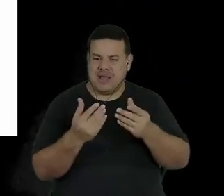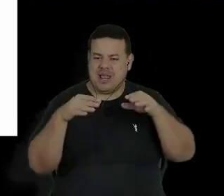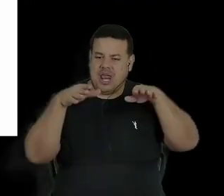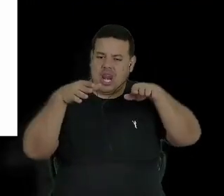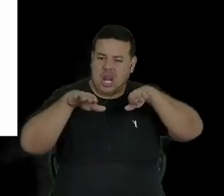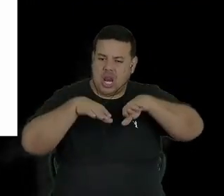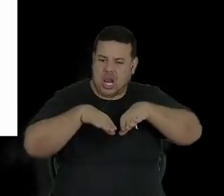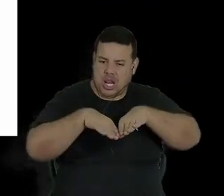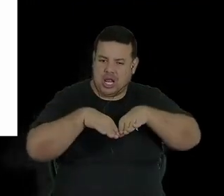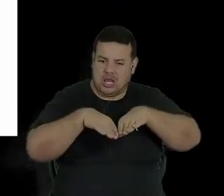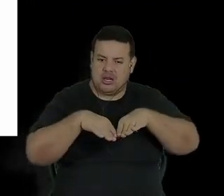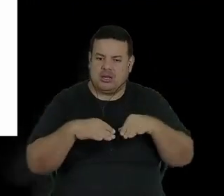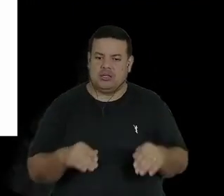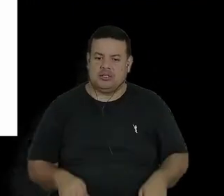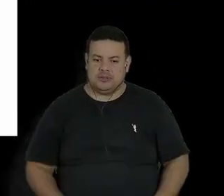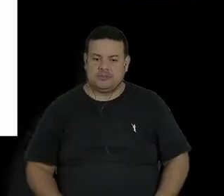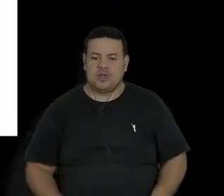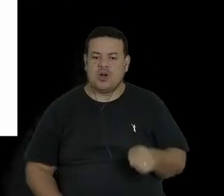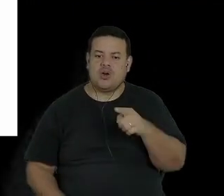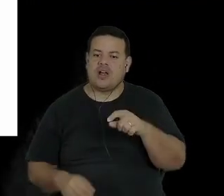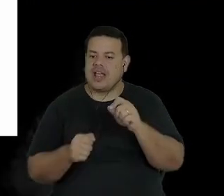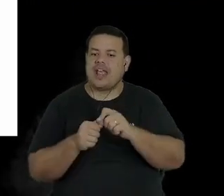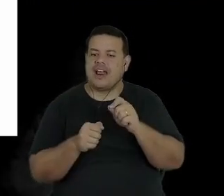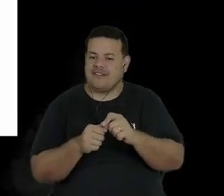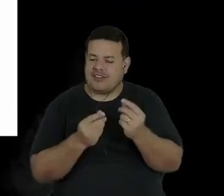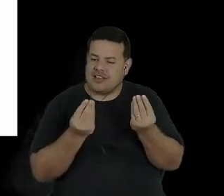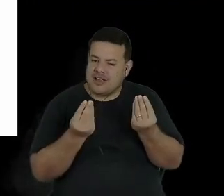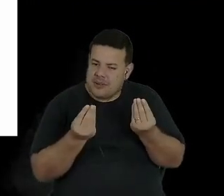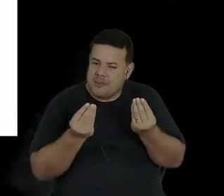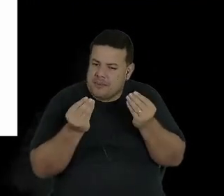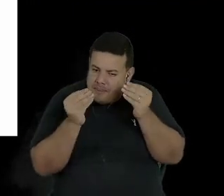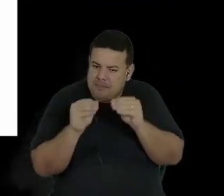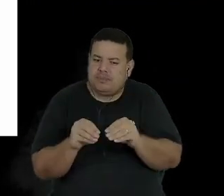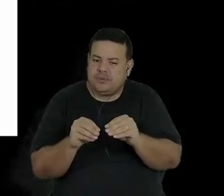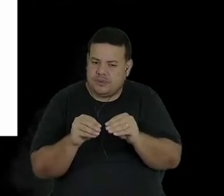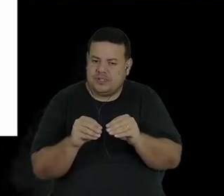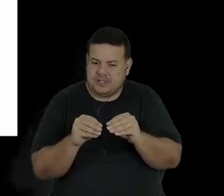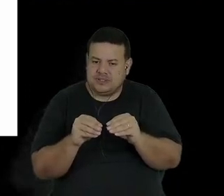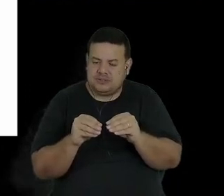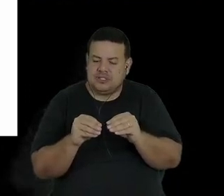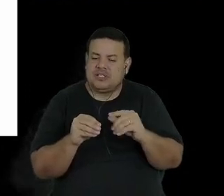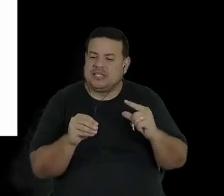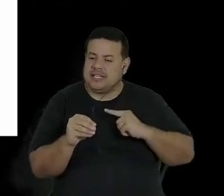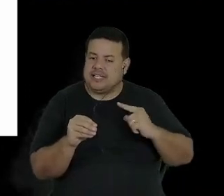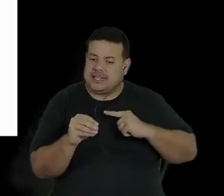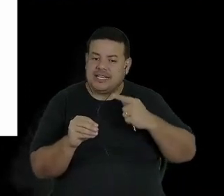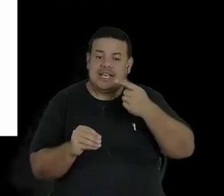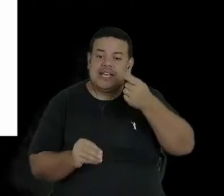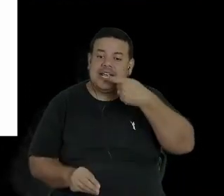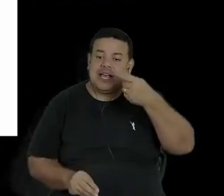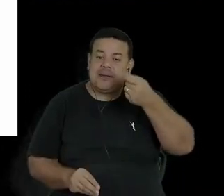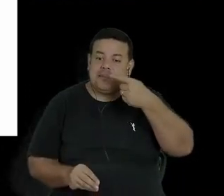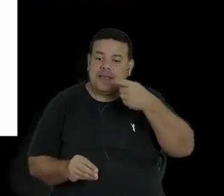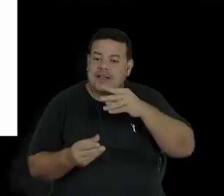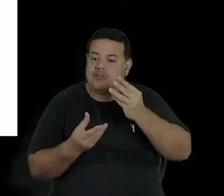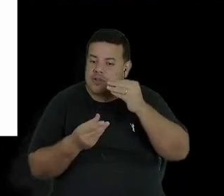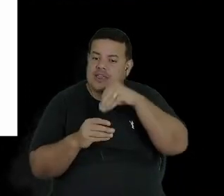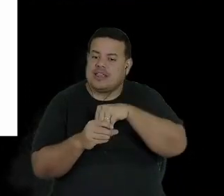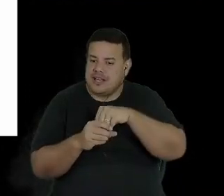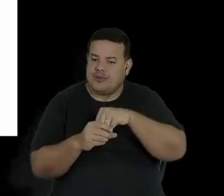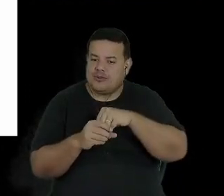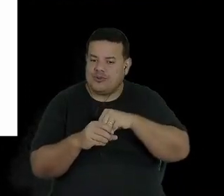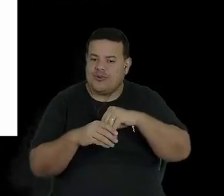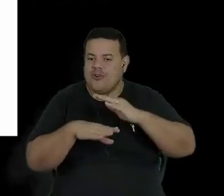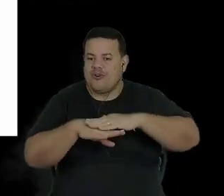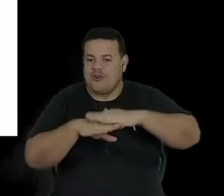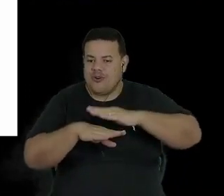colocam um tecido, e esse tecido tem vários medicamentos que eles são ativados conforme a necessidade